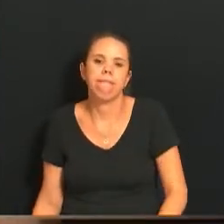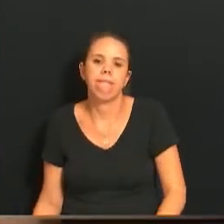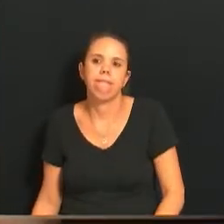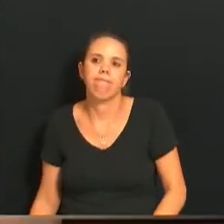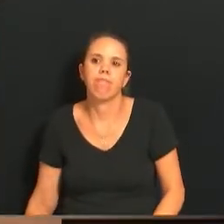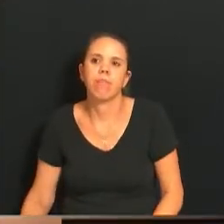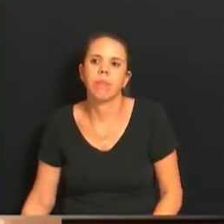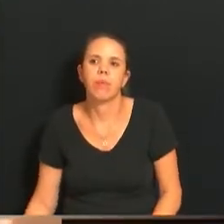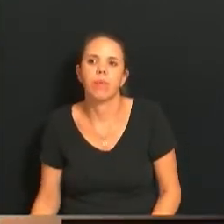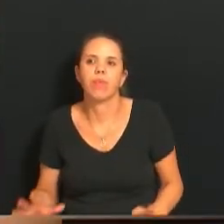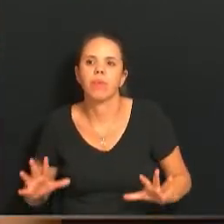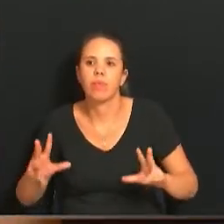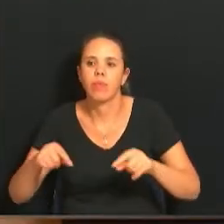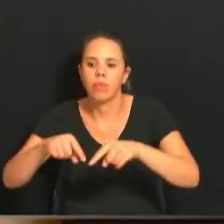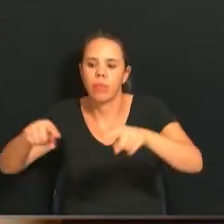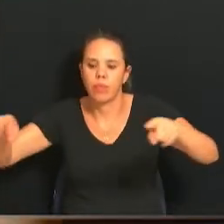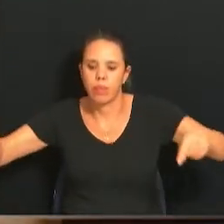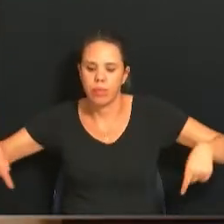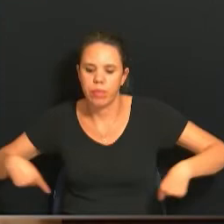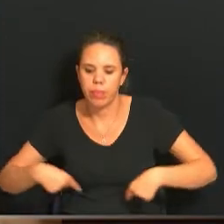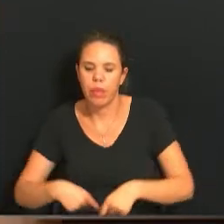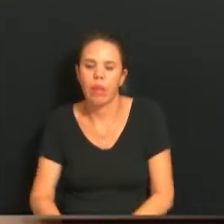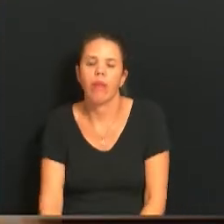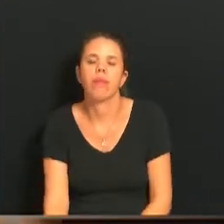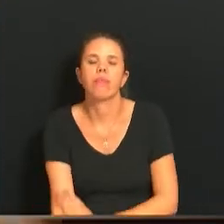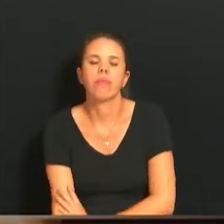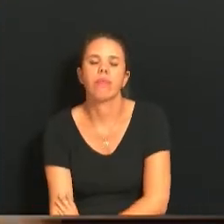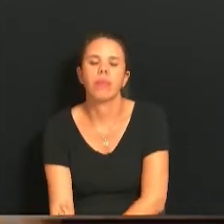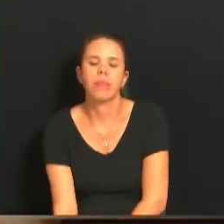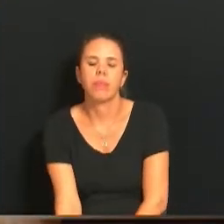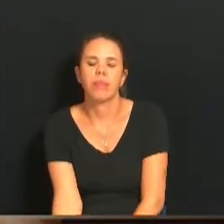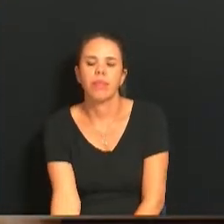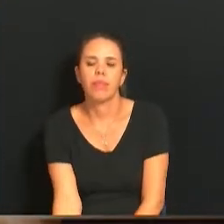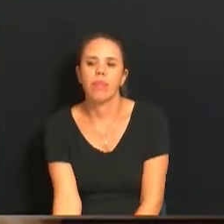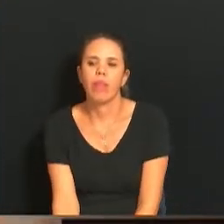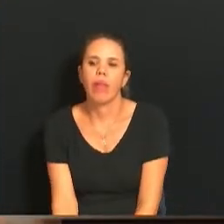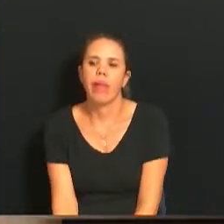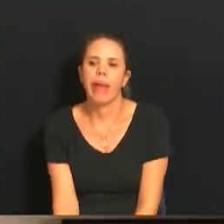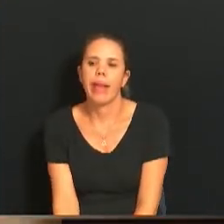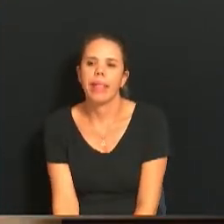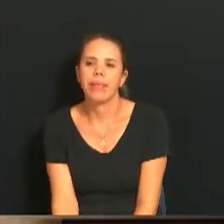que é todo, né, todo o solo, toda a área ali,